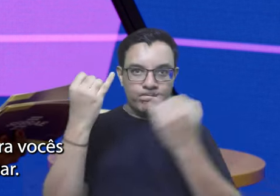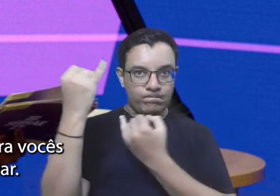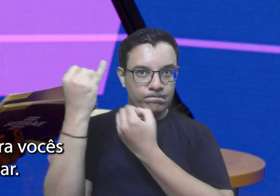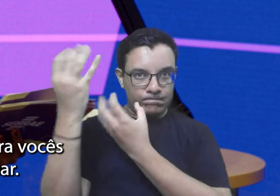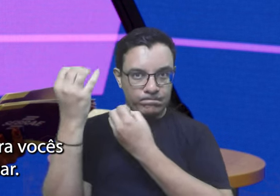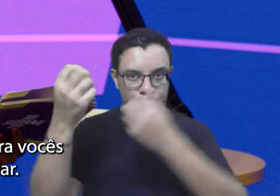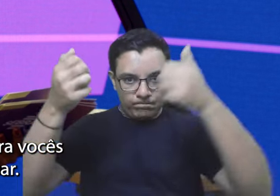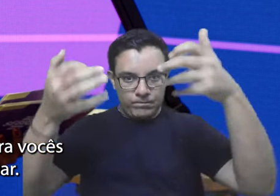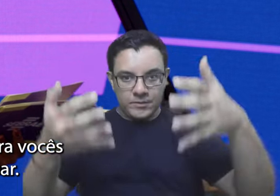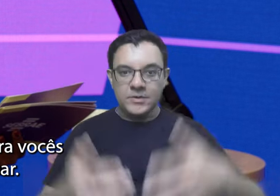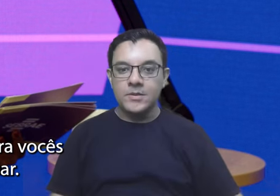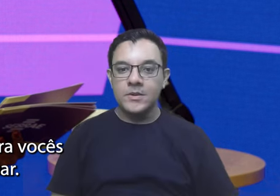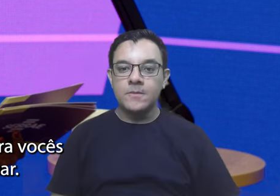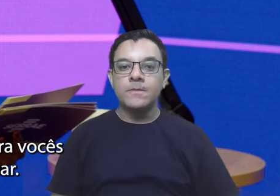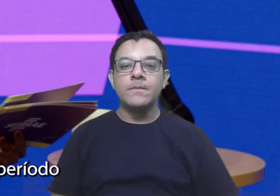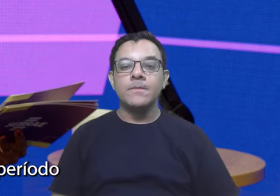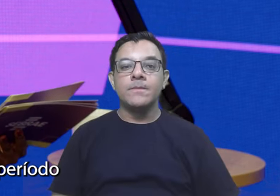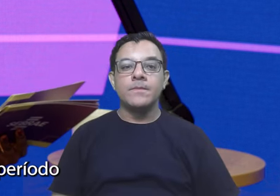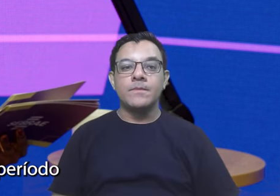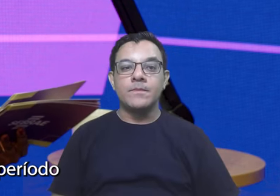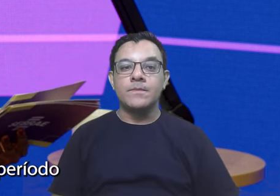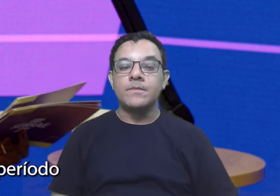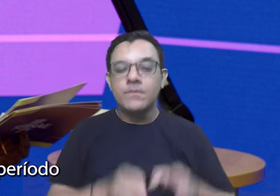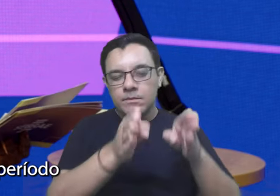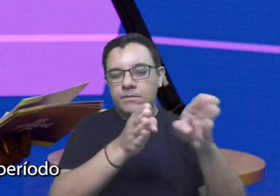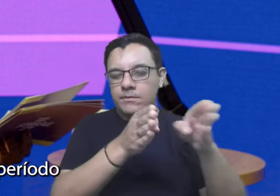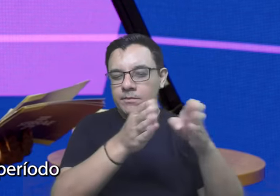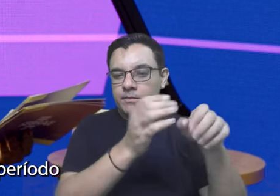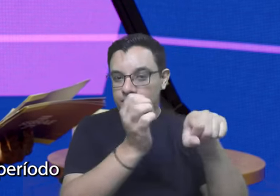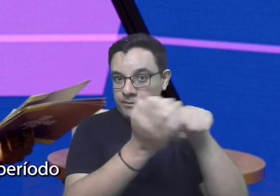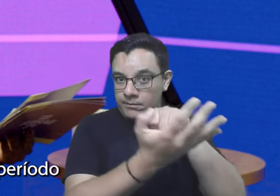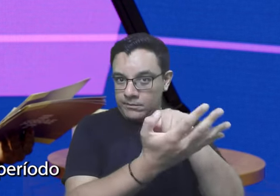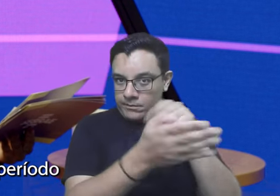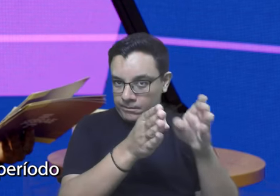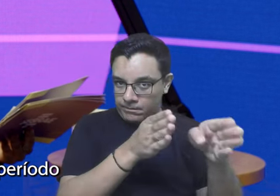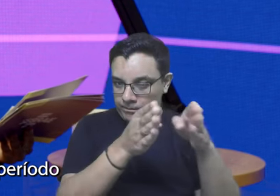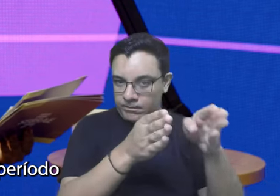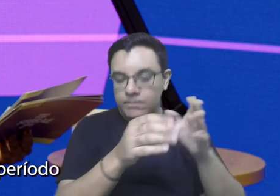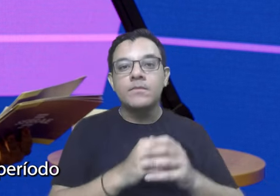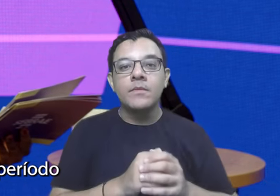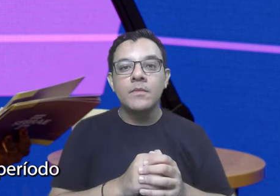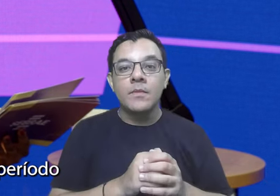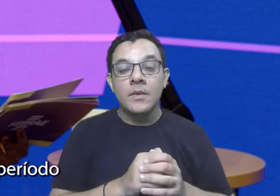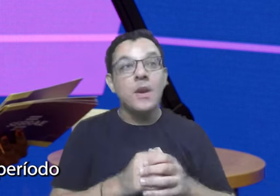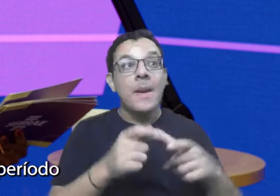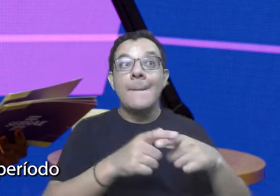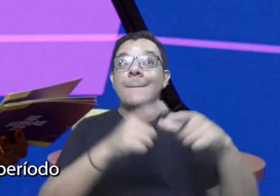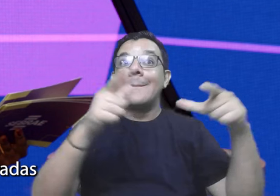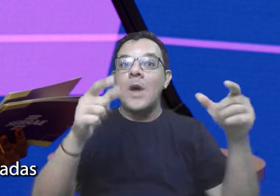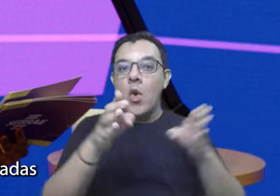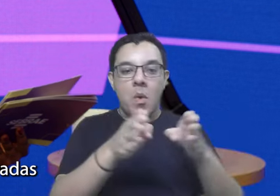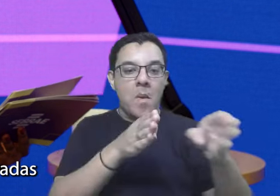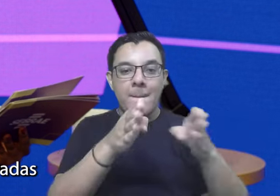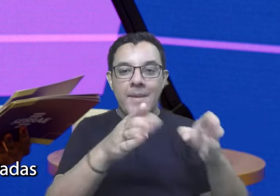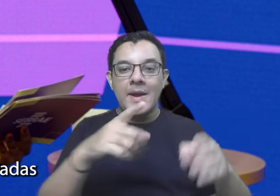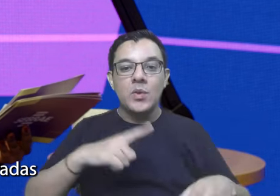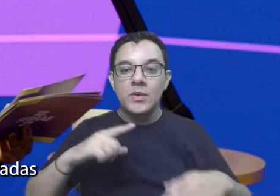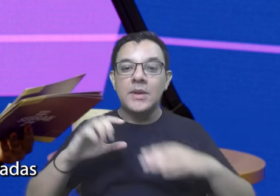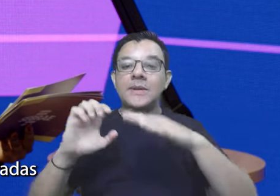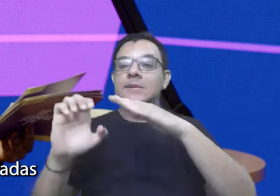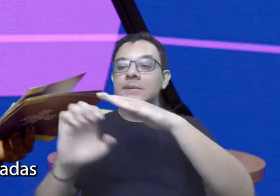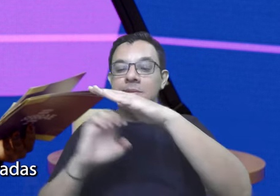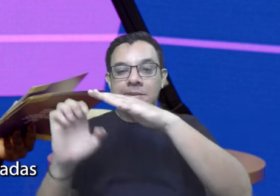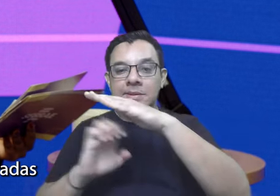poder no durante o covid-19 foi o maior período onde nós tivemos